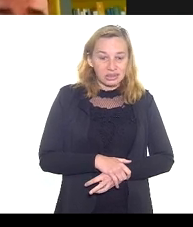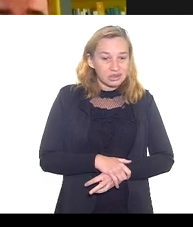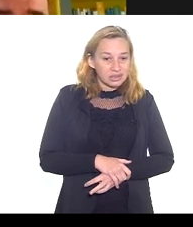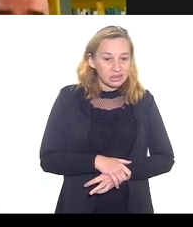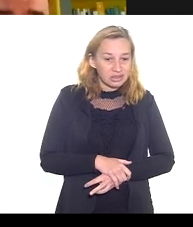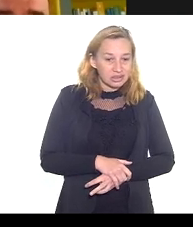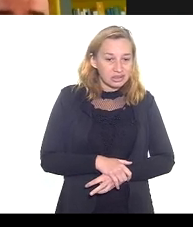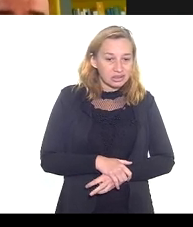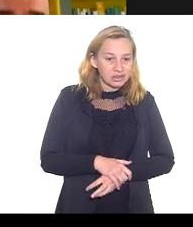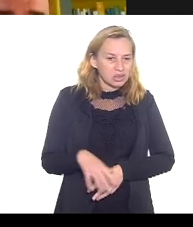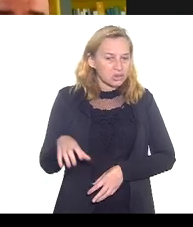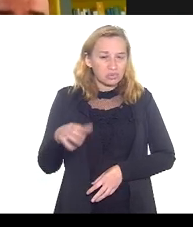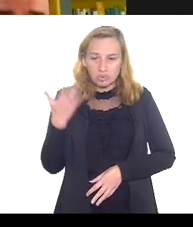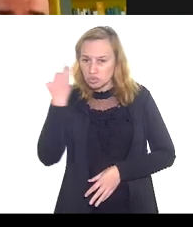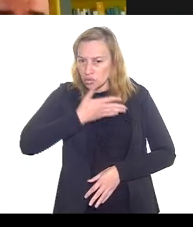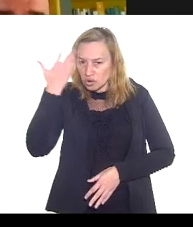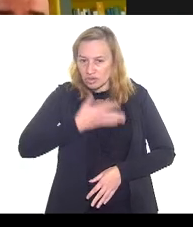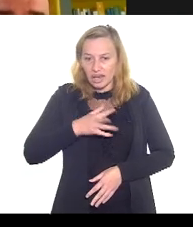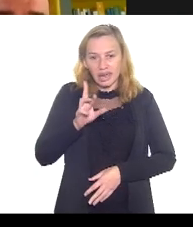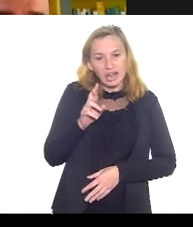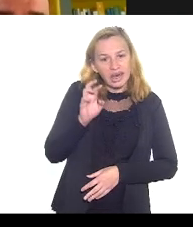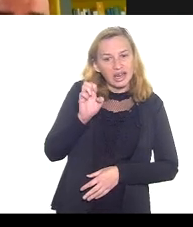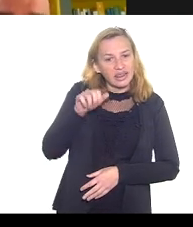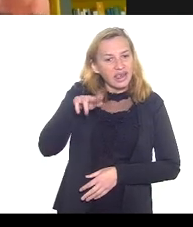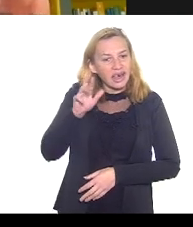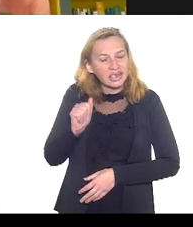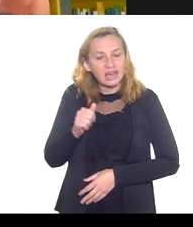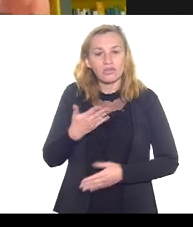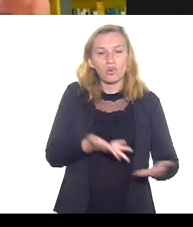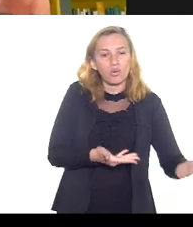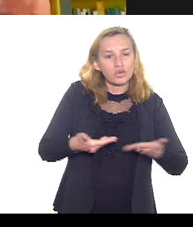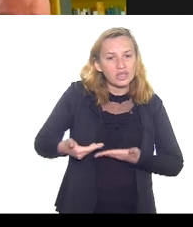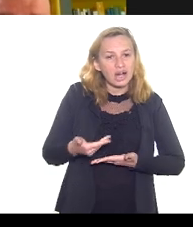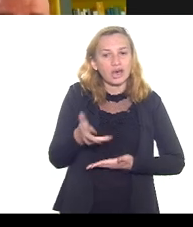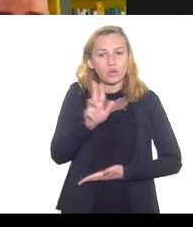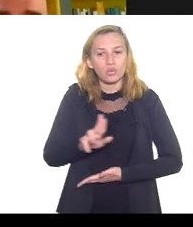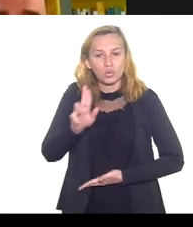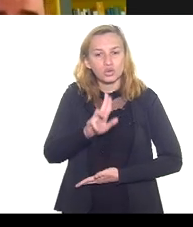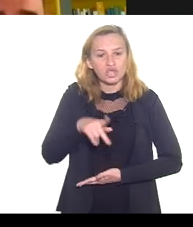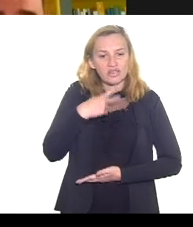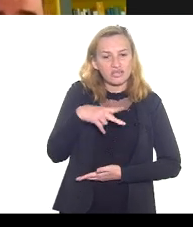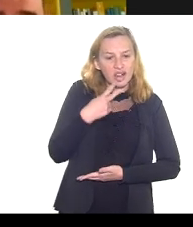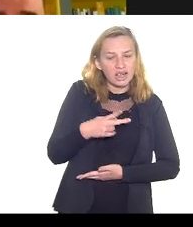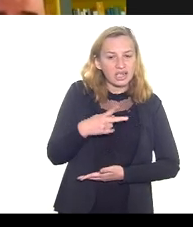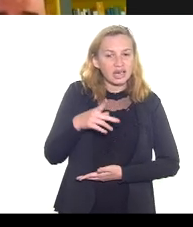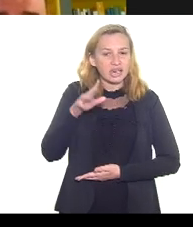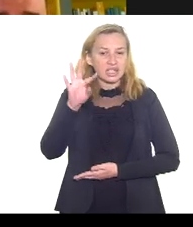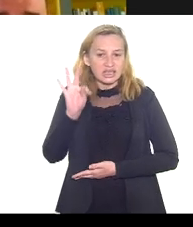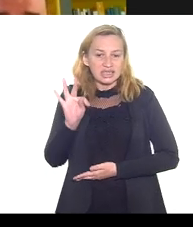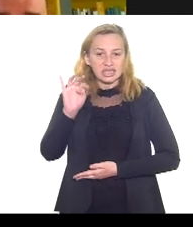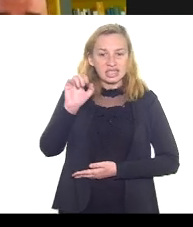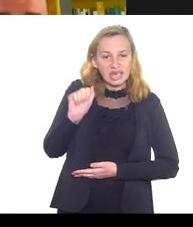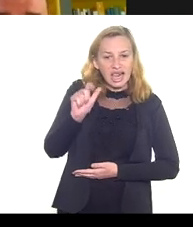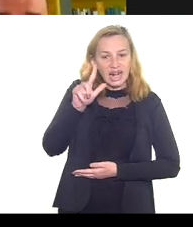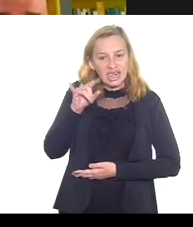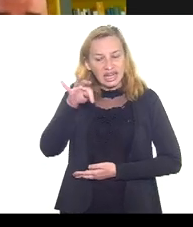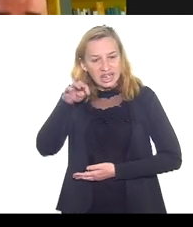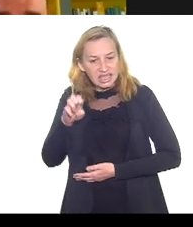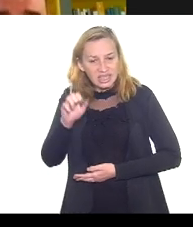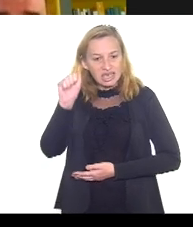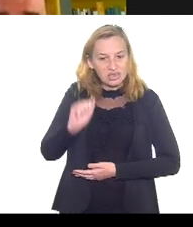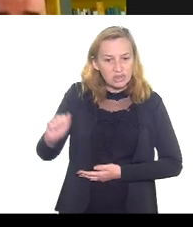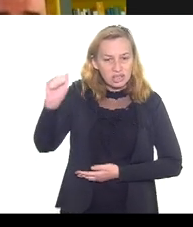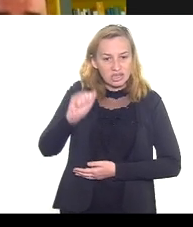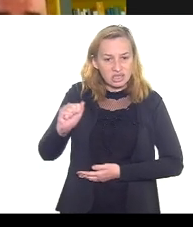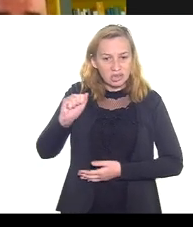Bom, não estou vendo aqui a Renata, então vou convidar para fazer uso da palavra a Thalita Vidal, da Associação Brasileira